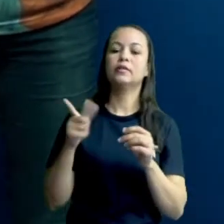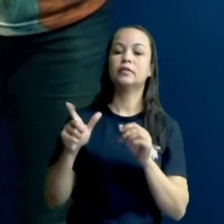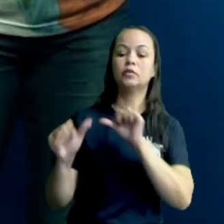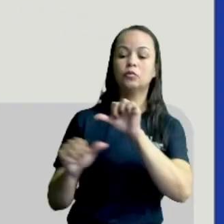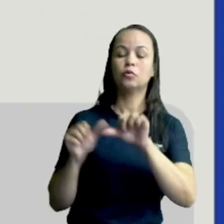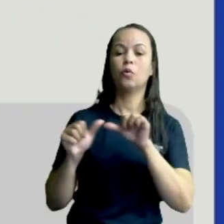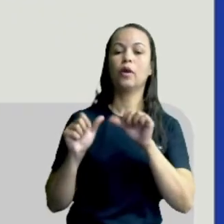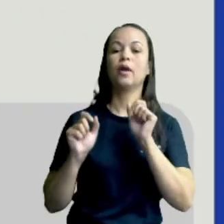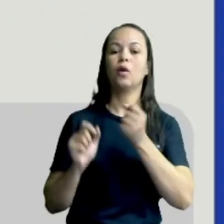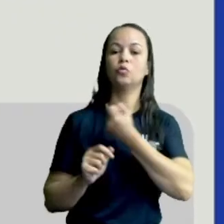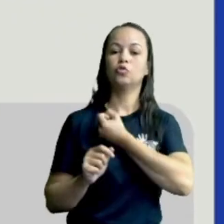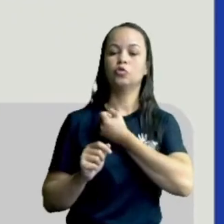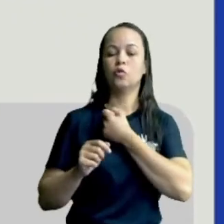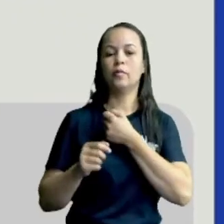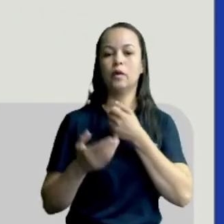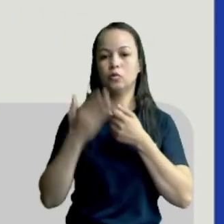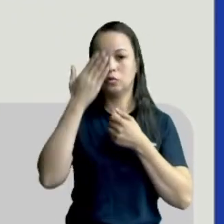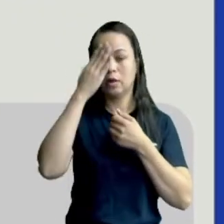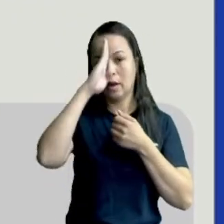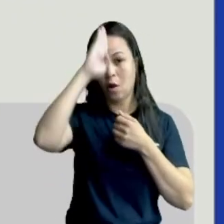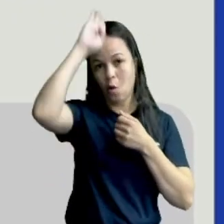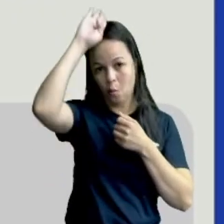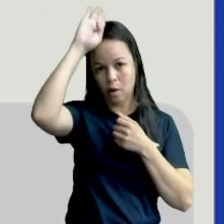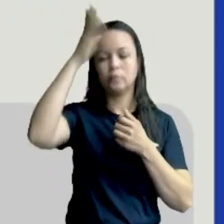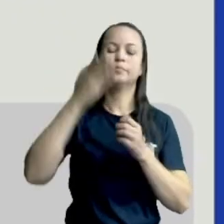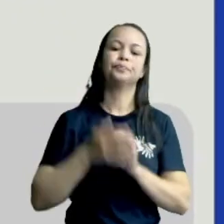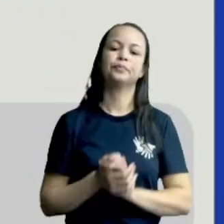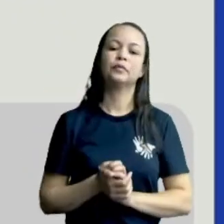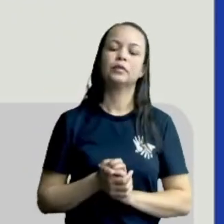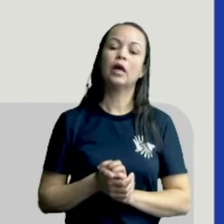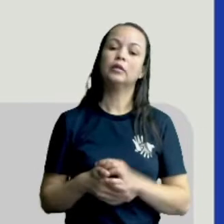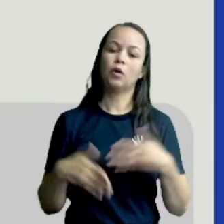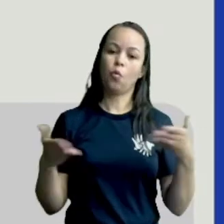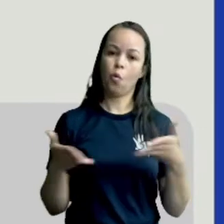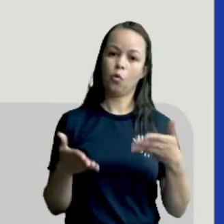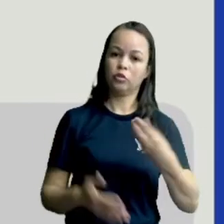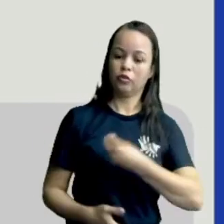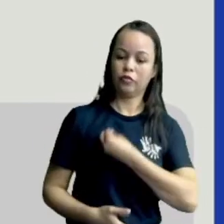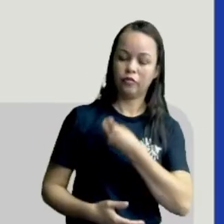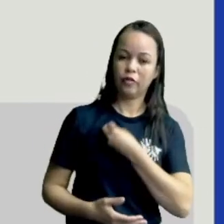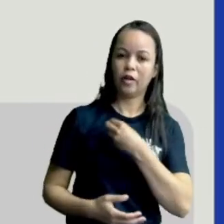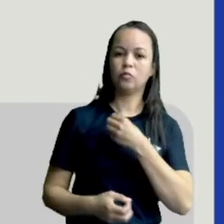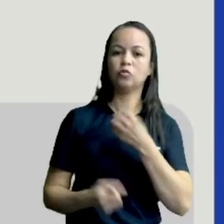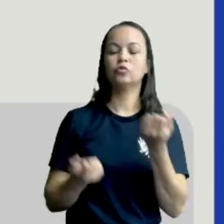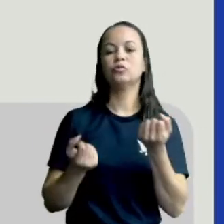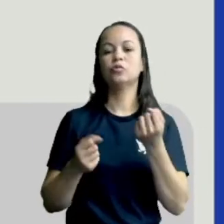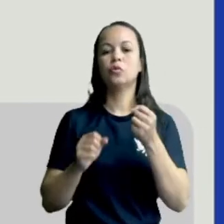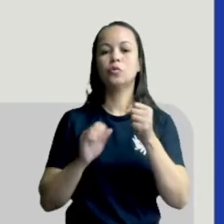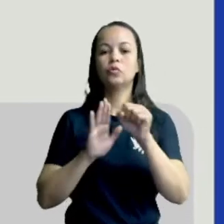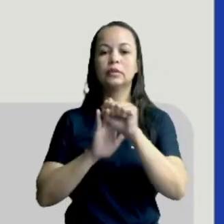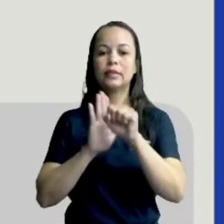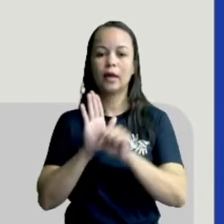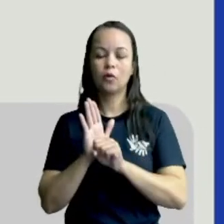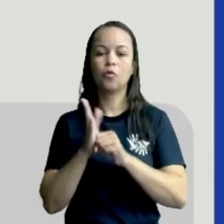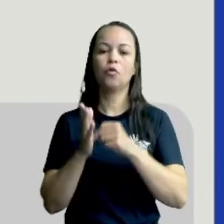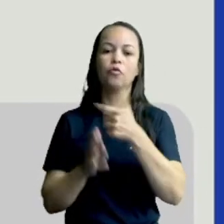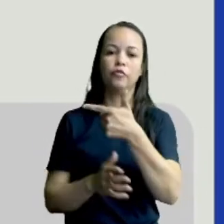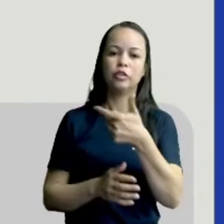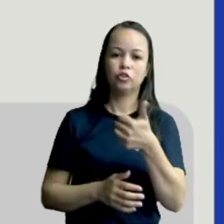algarismos romanos. Então, vivemos hoje no século 21, que corresponde ao período do